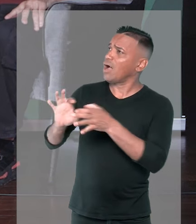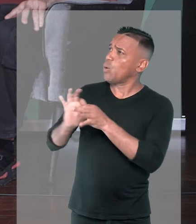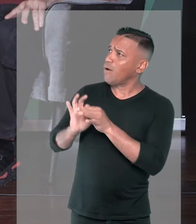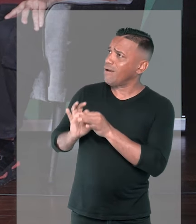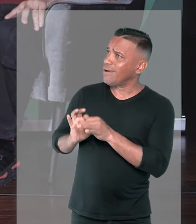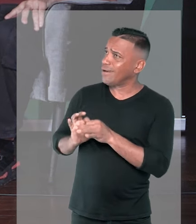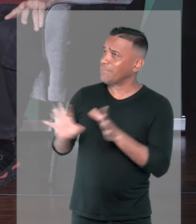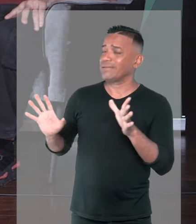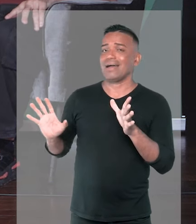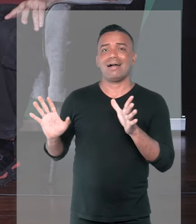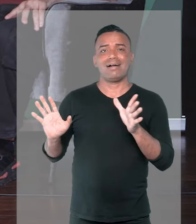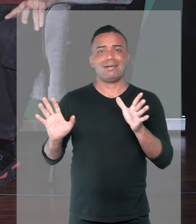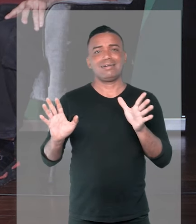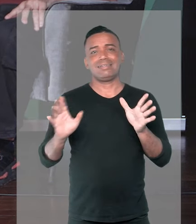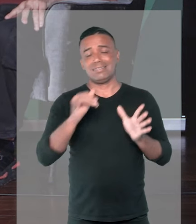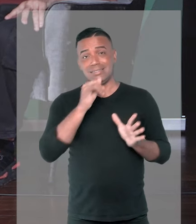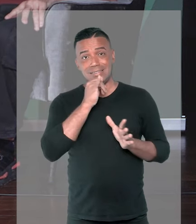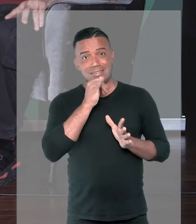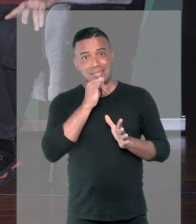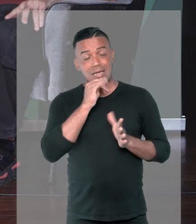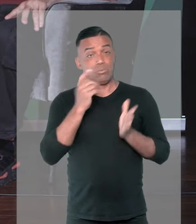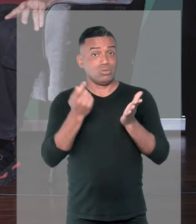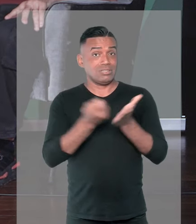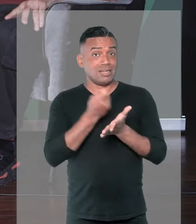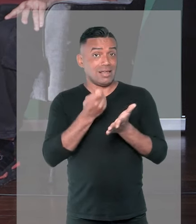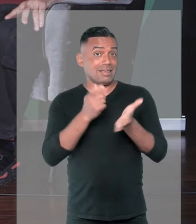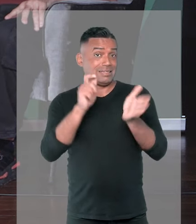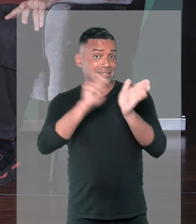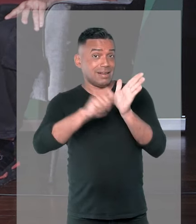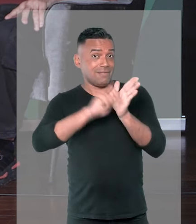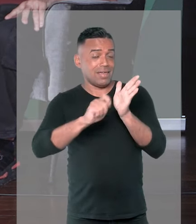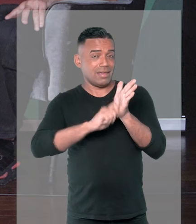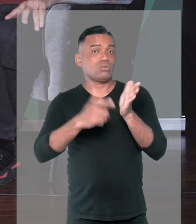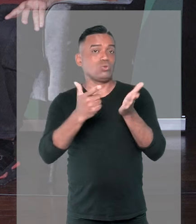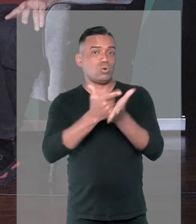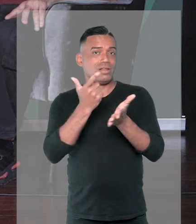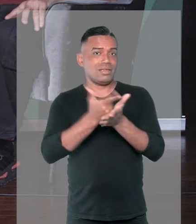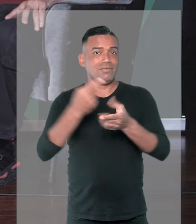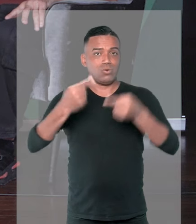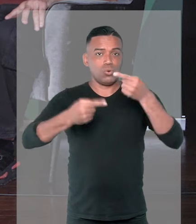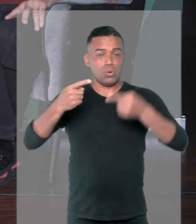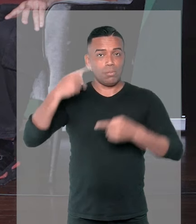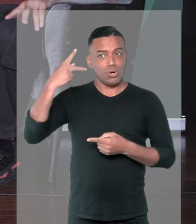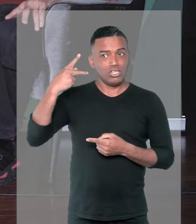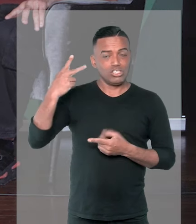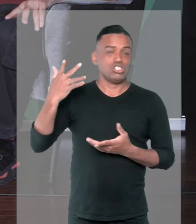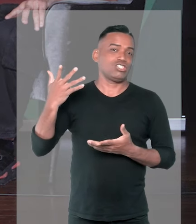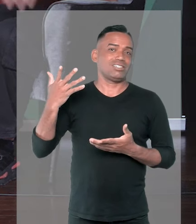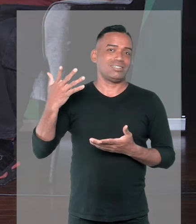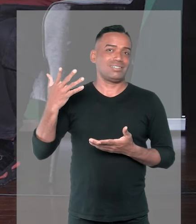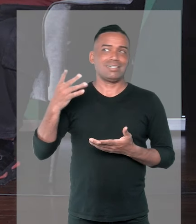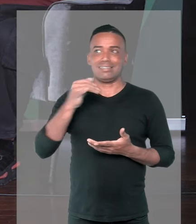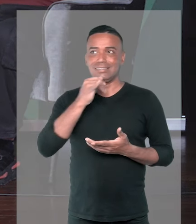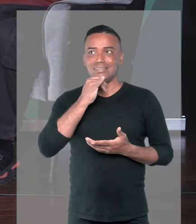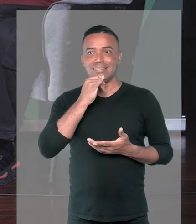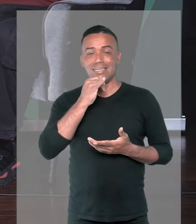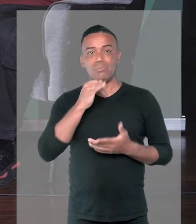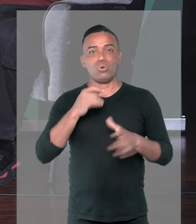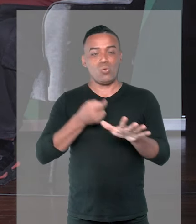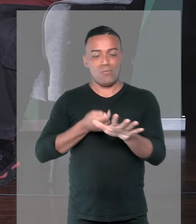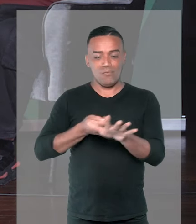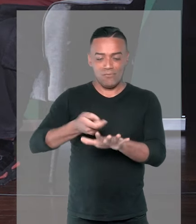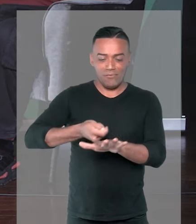que surgem colaterais por exemplo Tá escrevendo um livro de política que eu sei e vai ter que falar sobre isso colaterais como por exemplo a fake